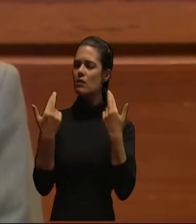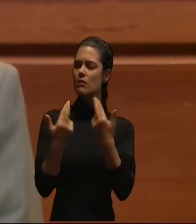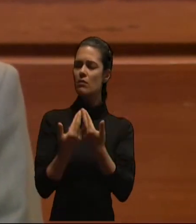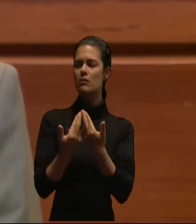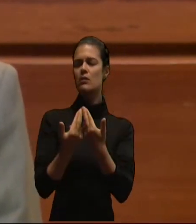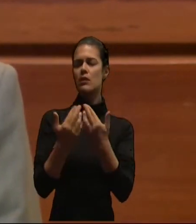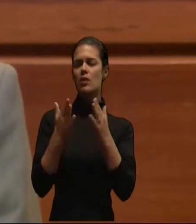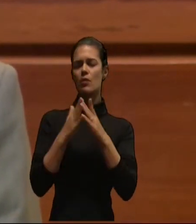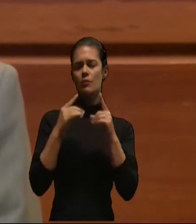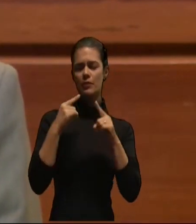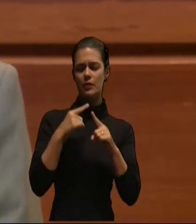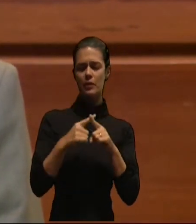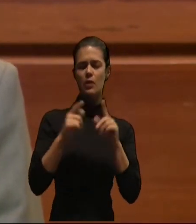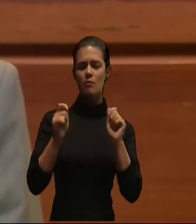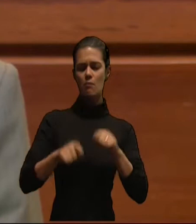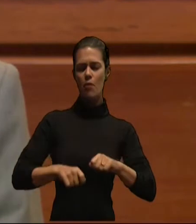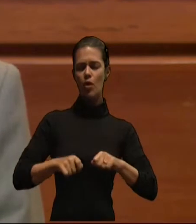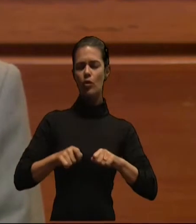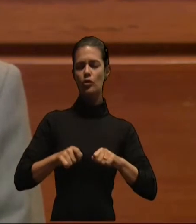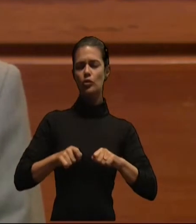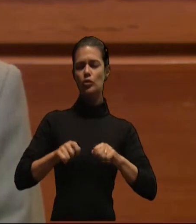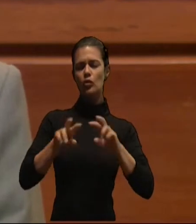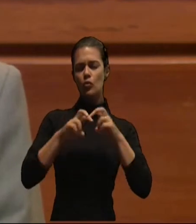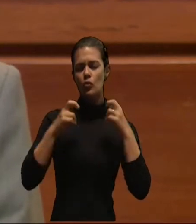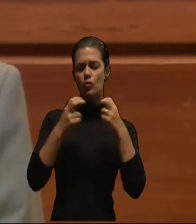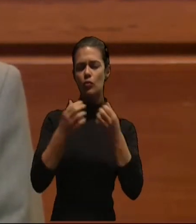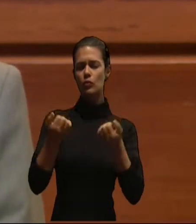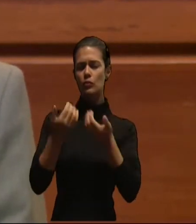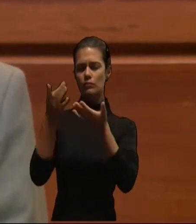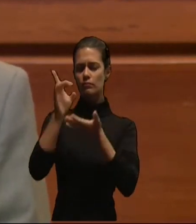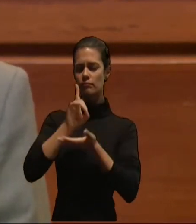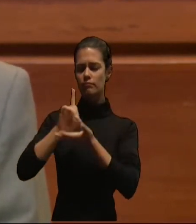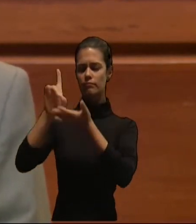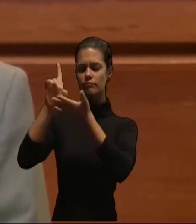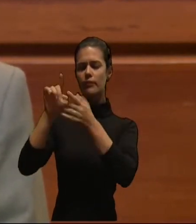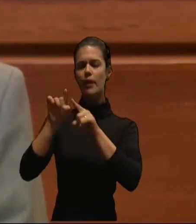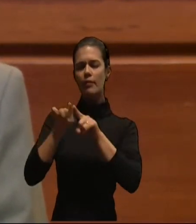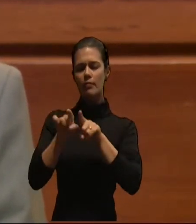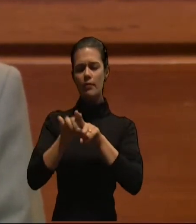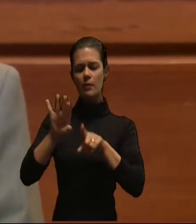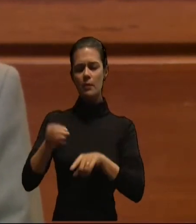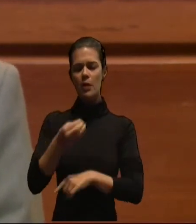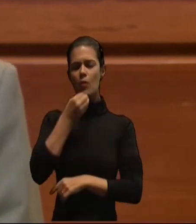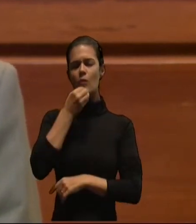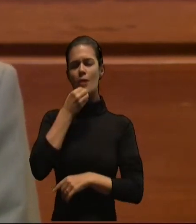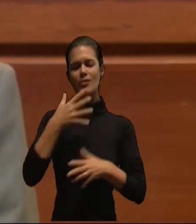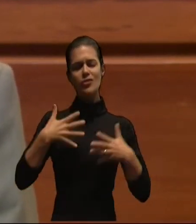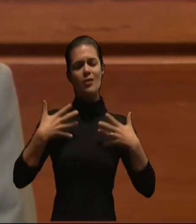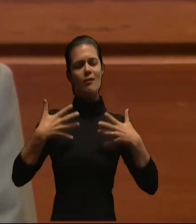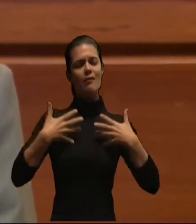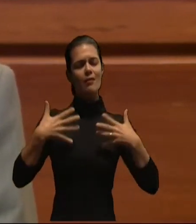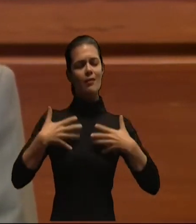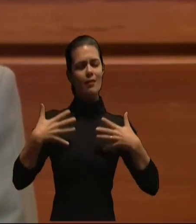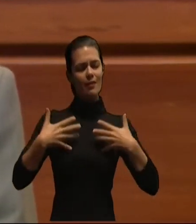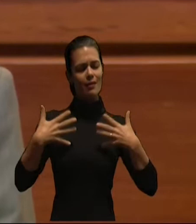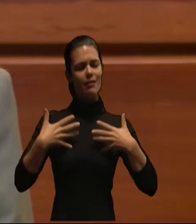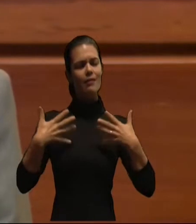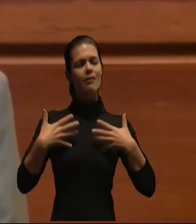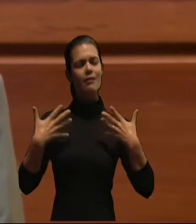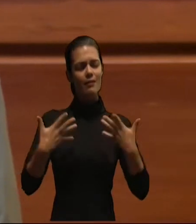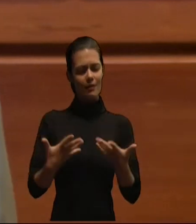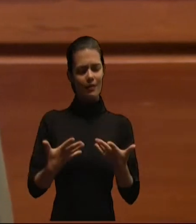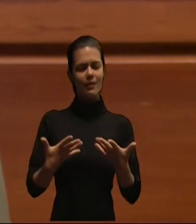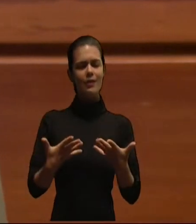pode cultuar-te, Senhor. Nós te louvamos pelo privilégio que temos, pela alegria, Senhor, mas também com um sentimento de